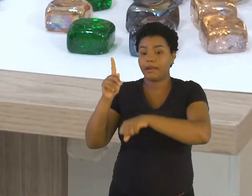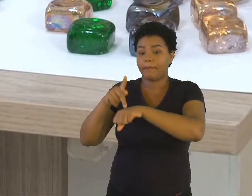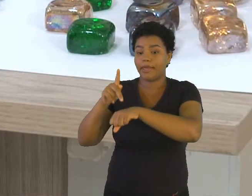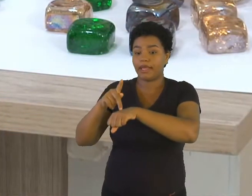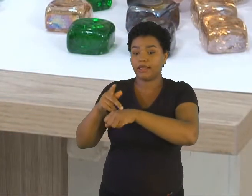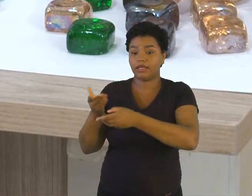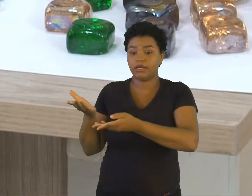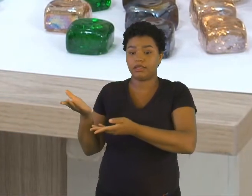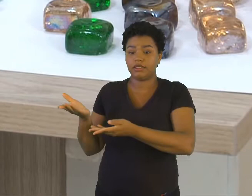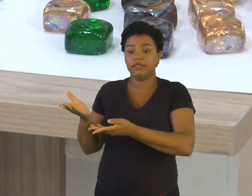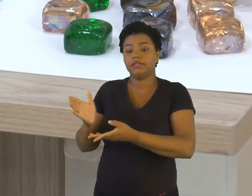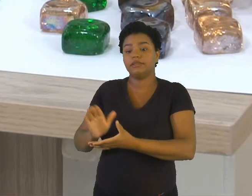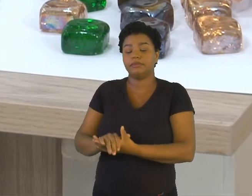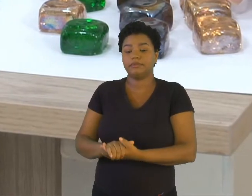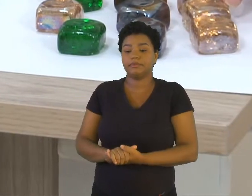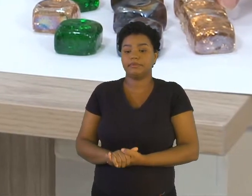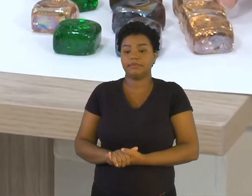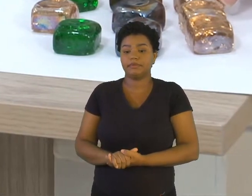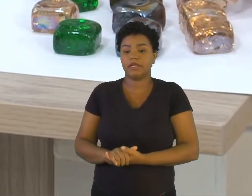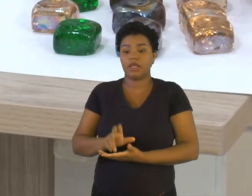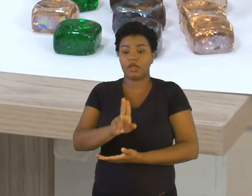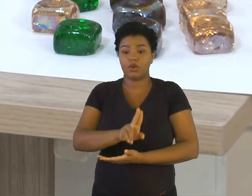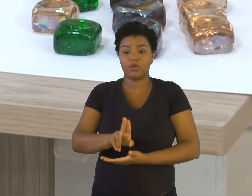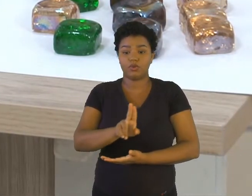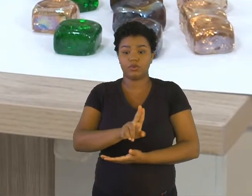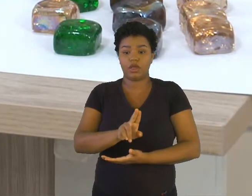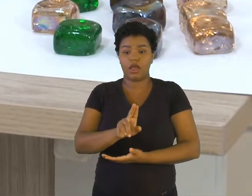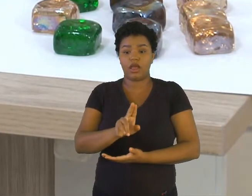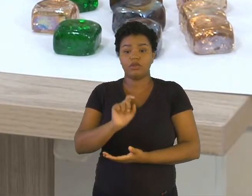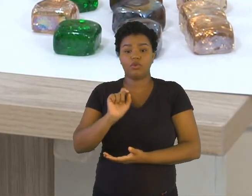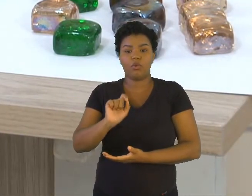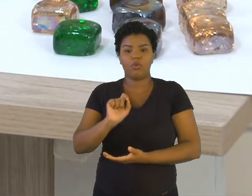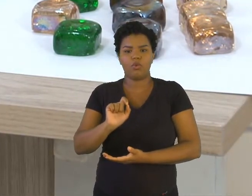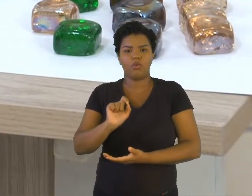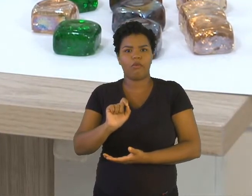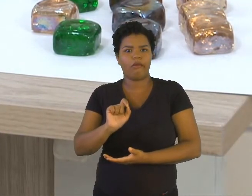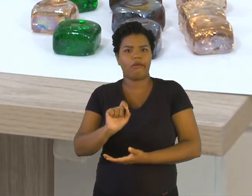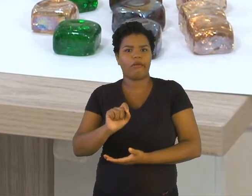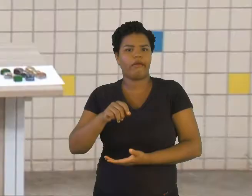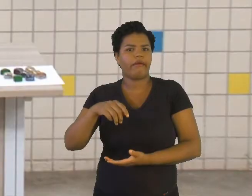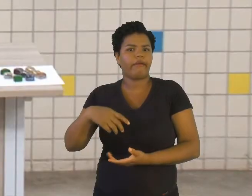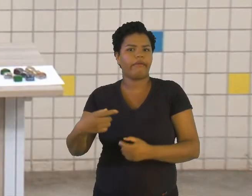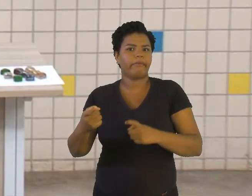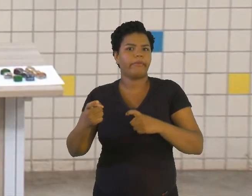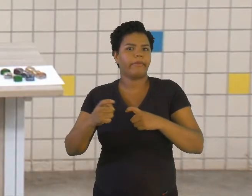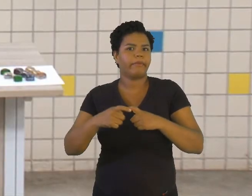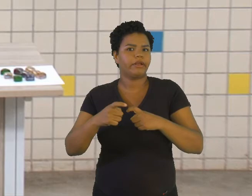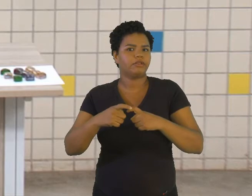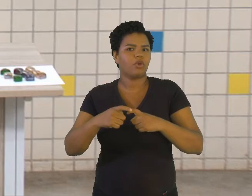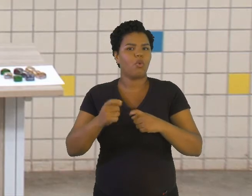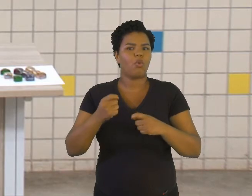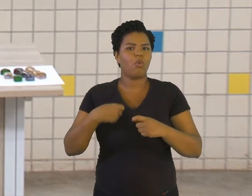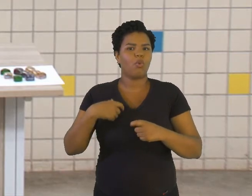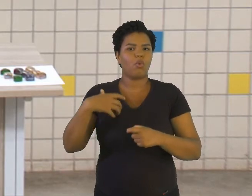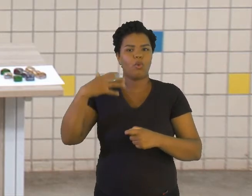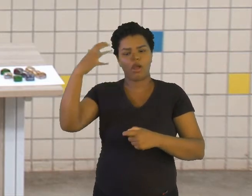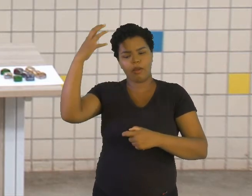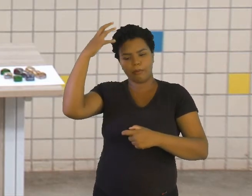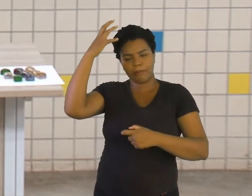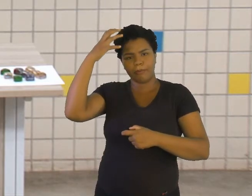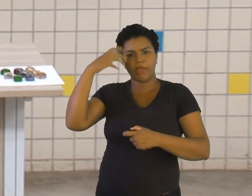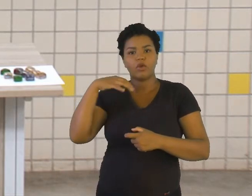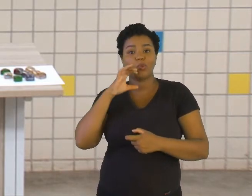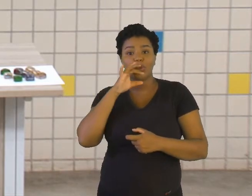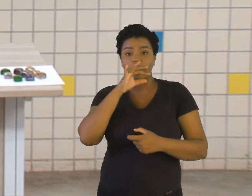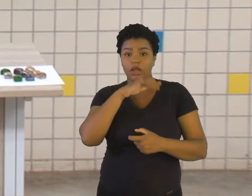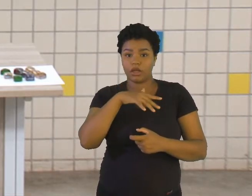são usadas para medicina, com banhos quentes. Muitas